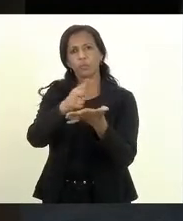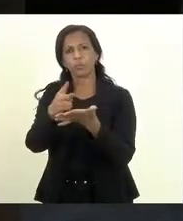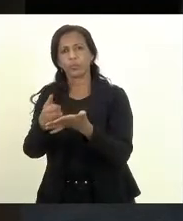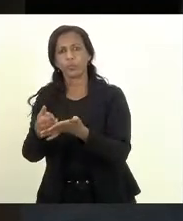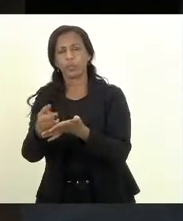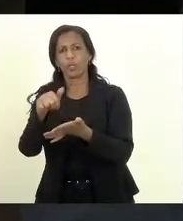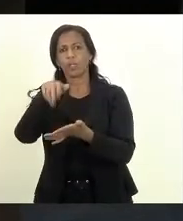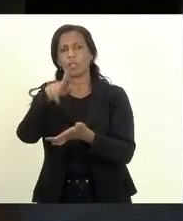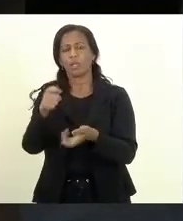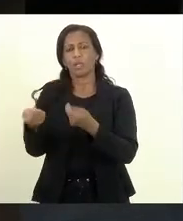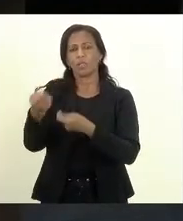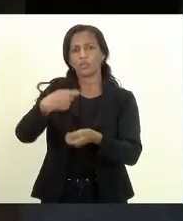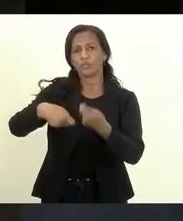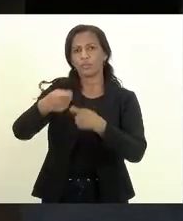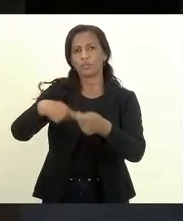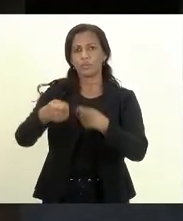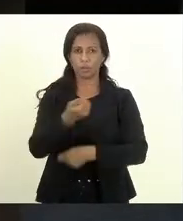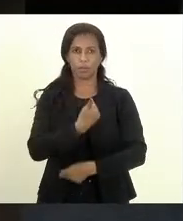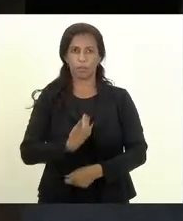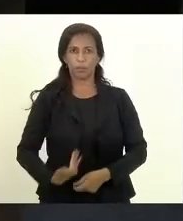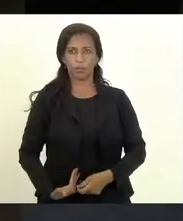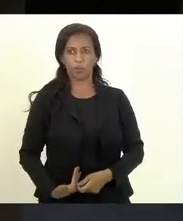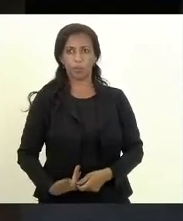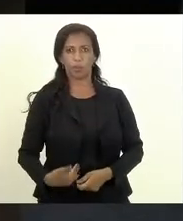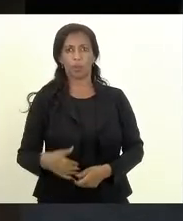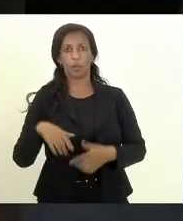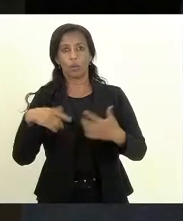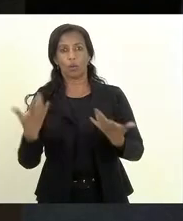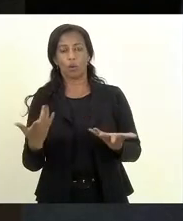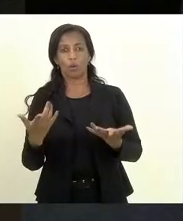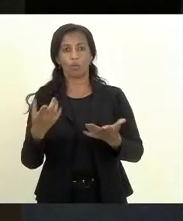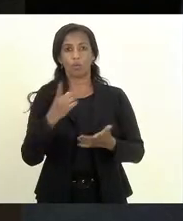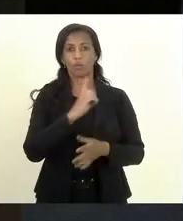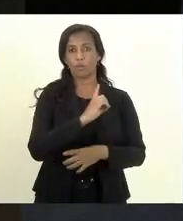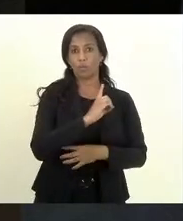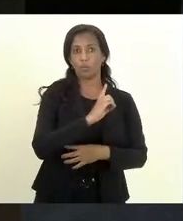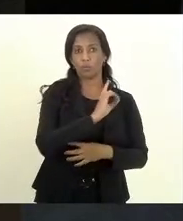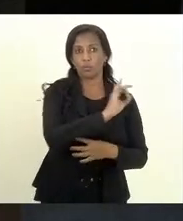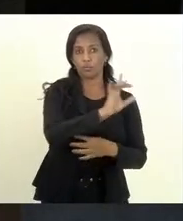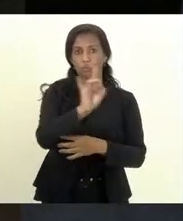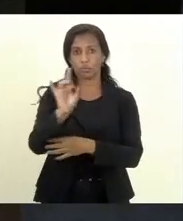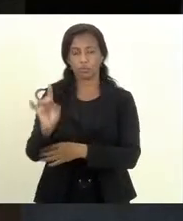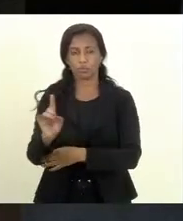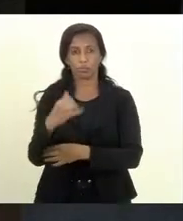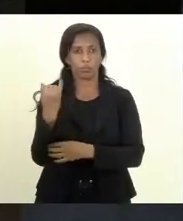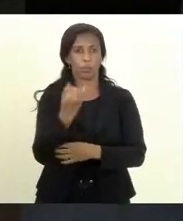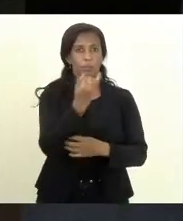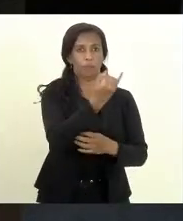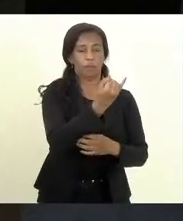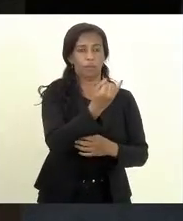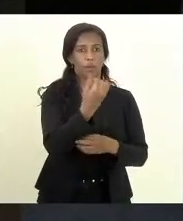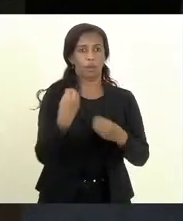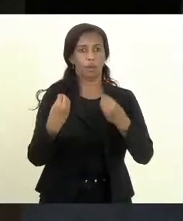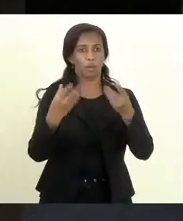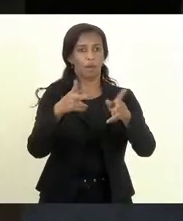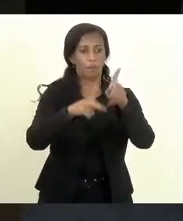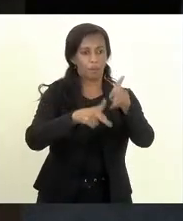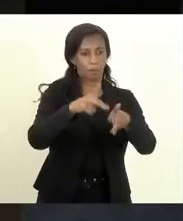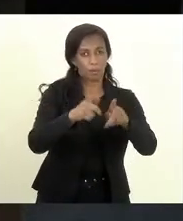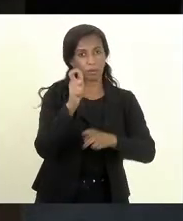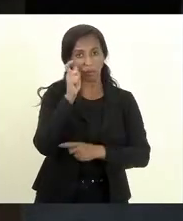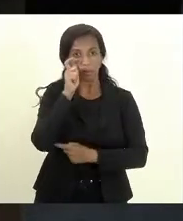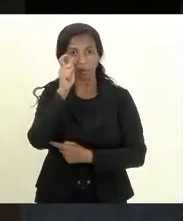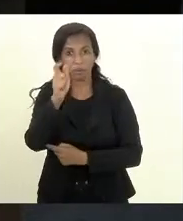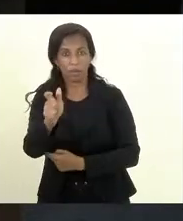que a administração pública ou seus delegatários submete a população interessada